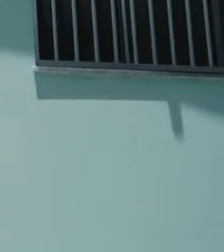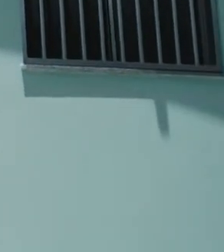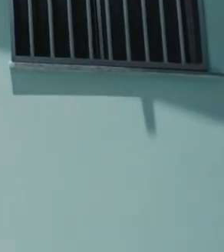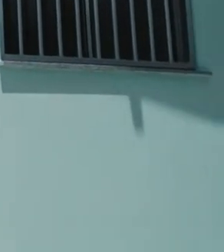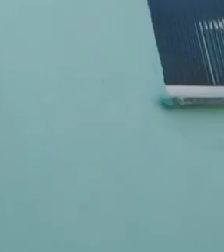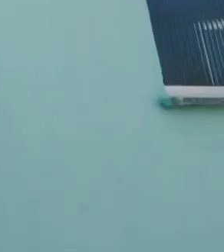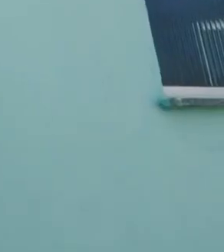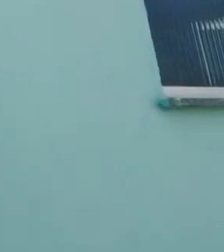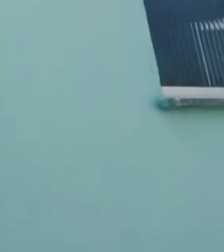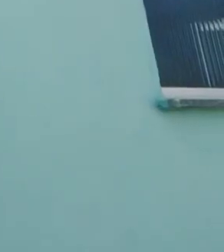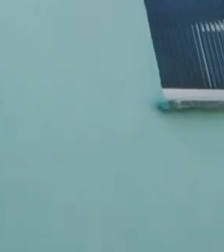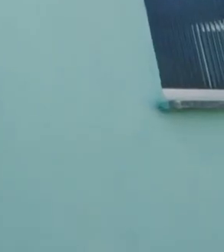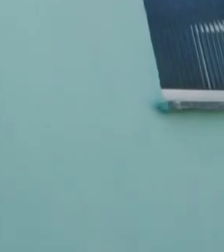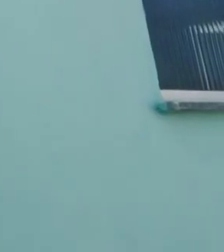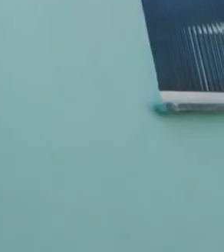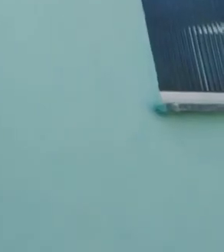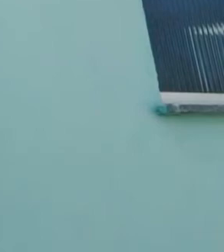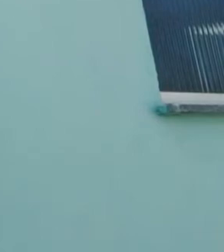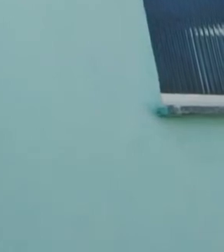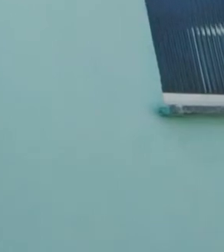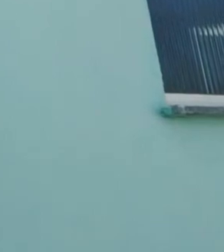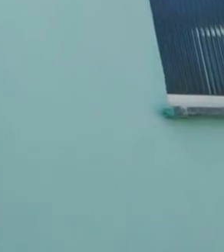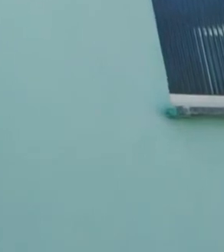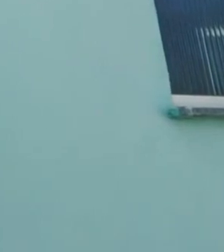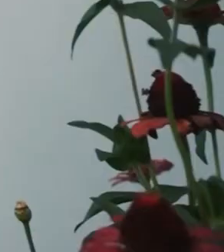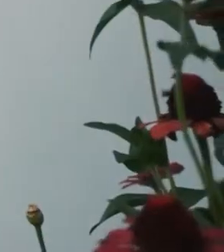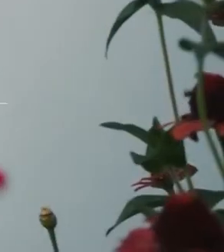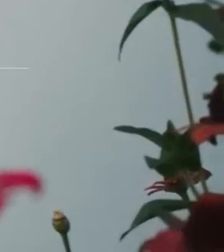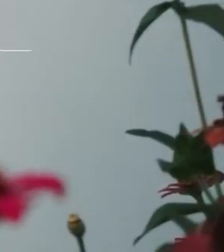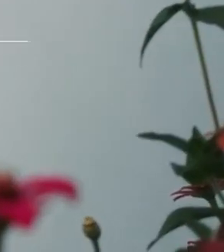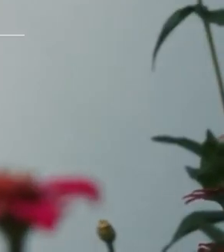realizado, é esperança de dias